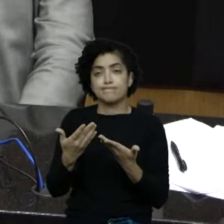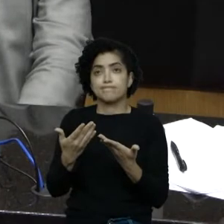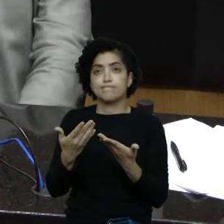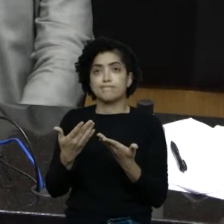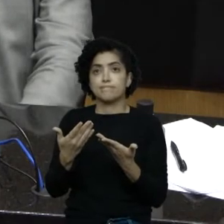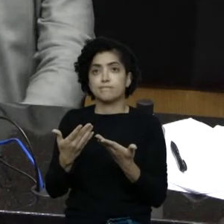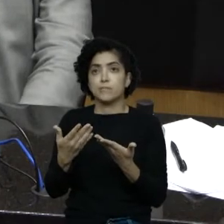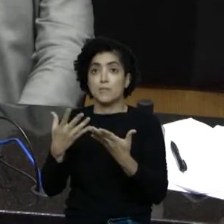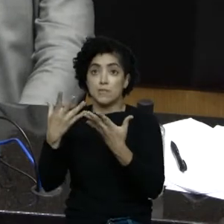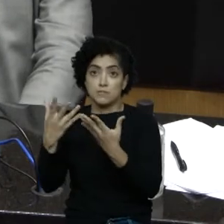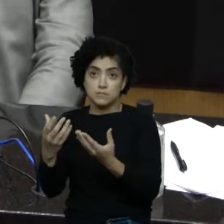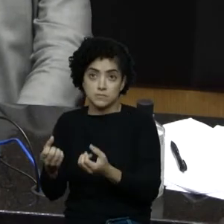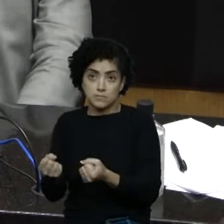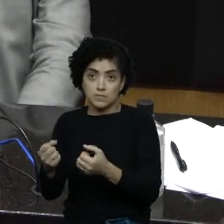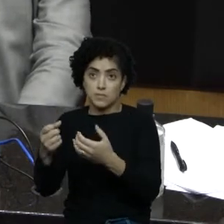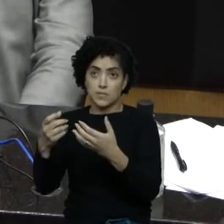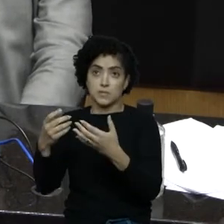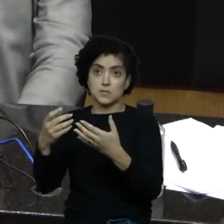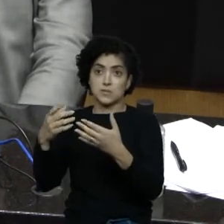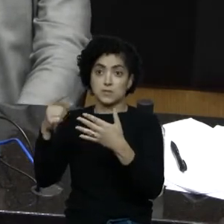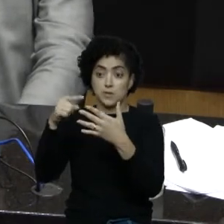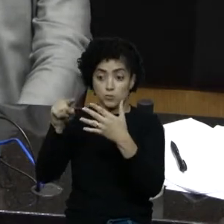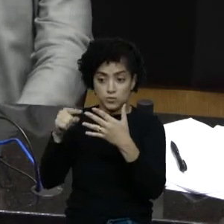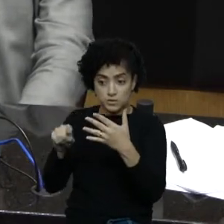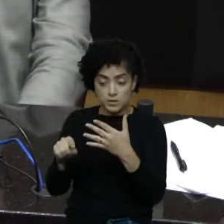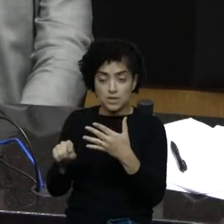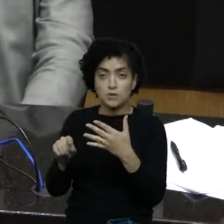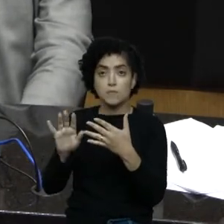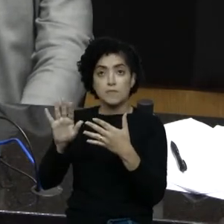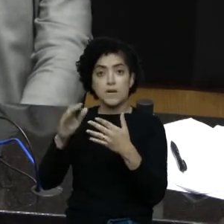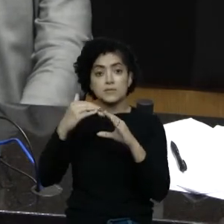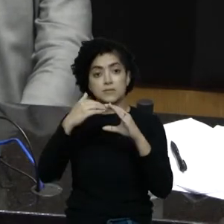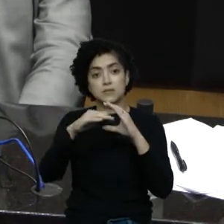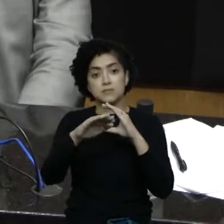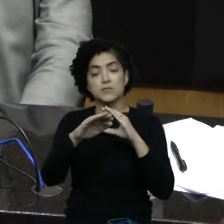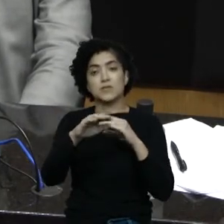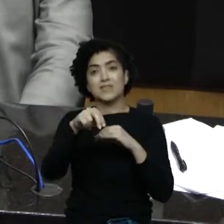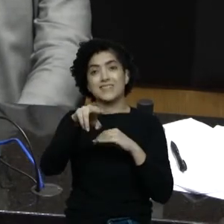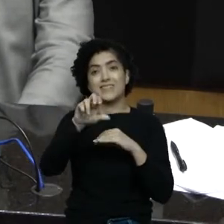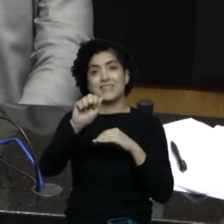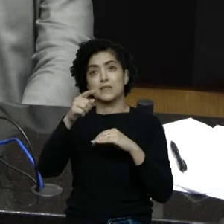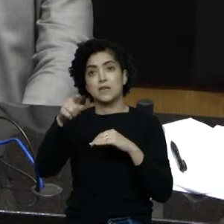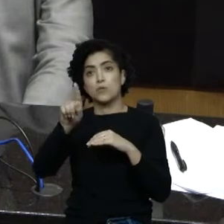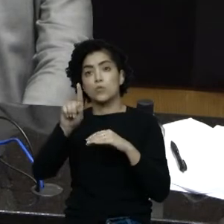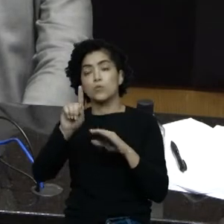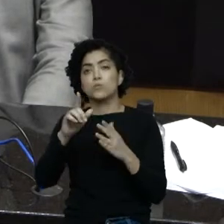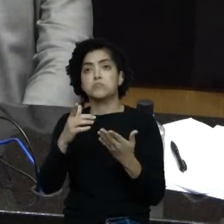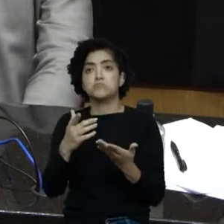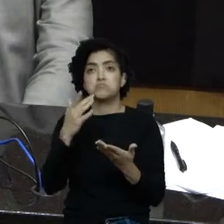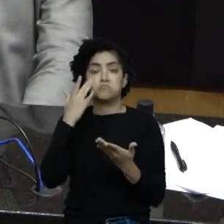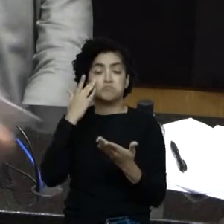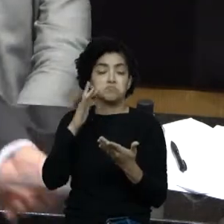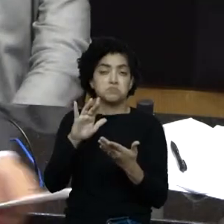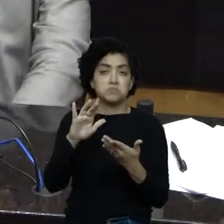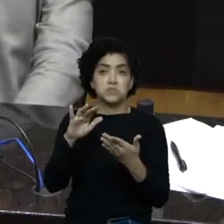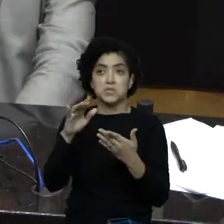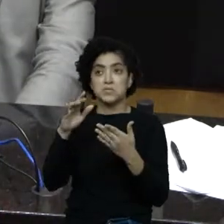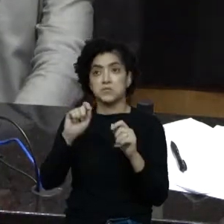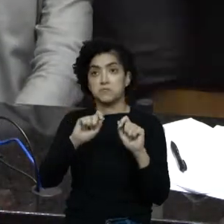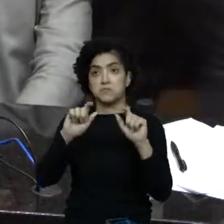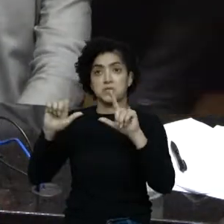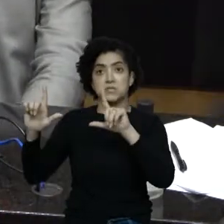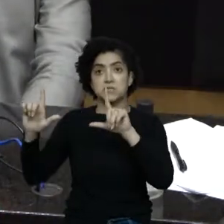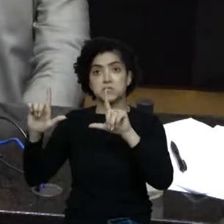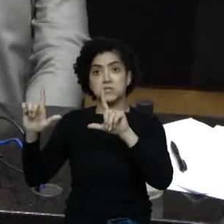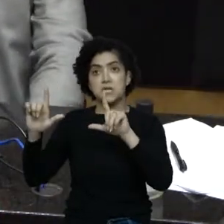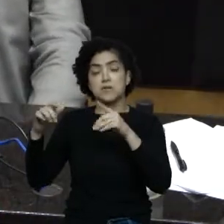acatar o destaque e nós encaminhamos o voto não tá não sei se vai ser o painel ou